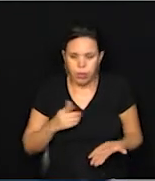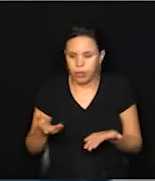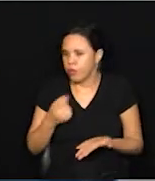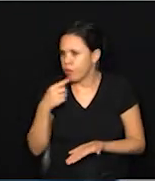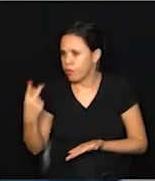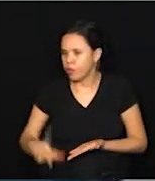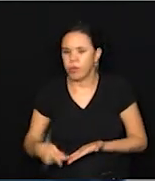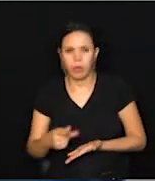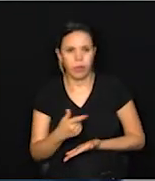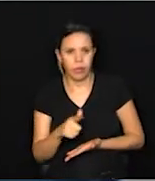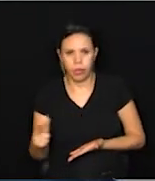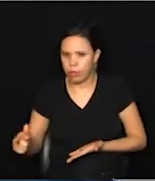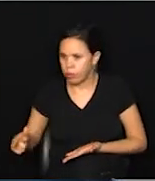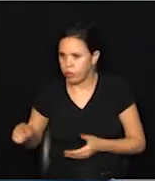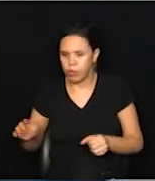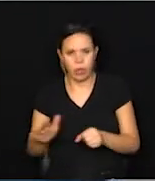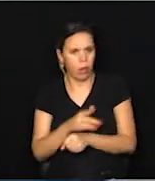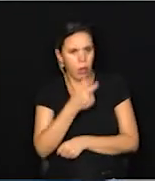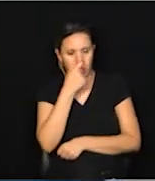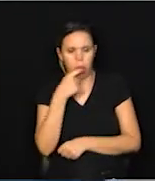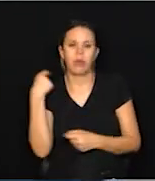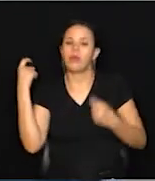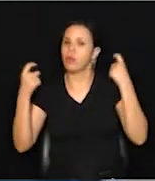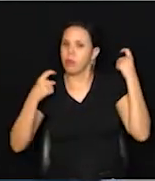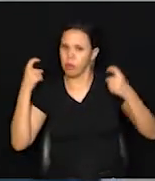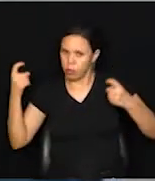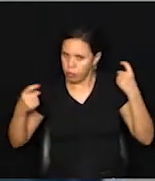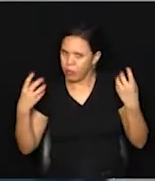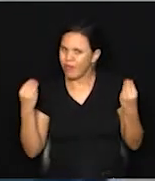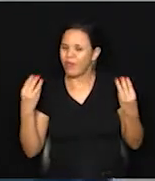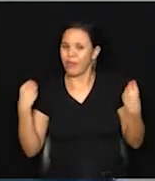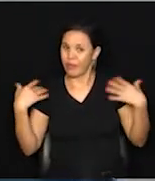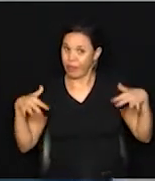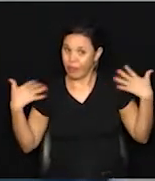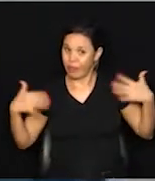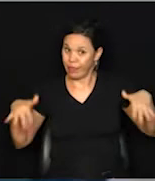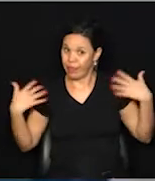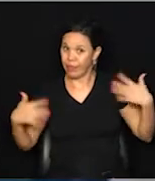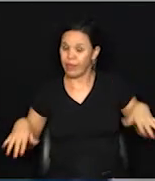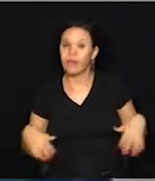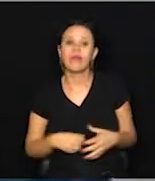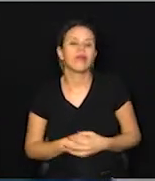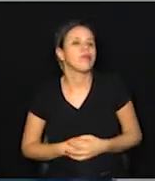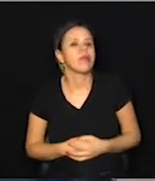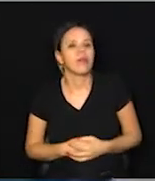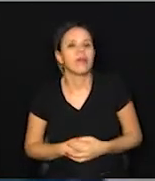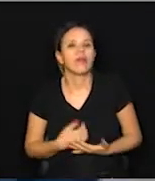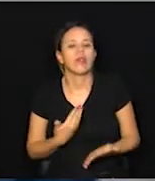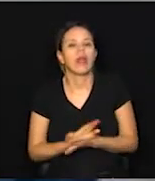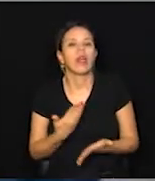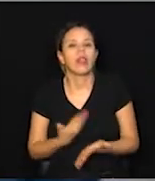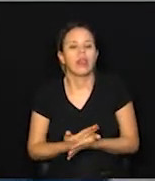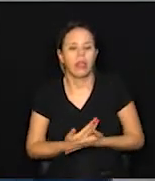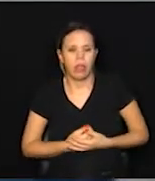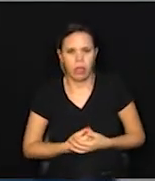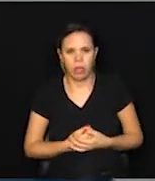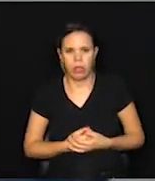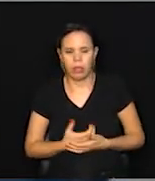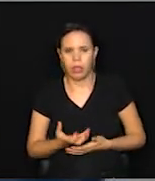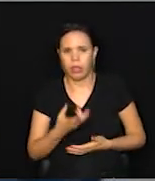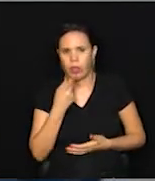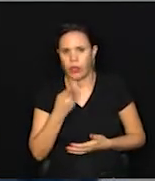Campinas, não estamos em colapso, mas está nos preocupando bastante. Quanto às aulas, aí eu quero